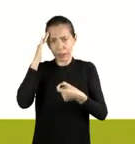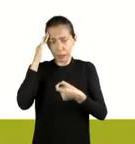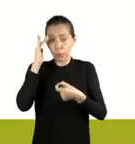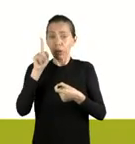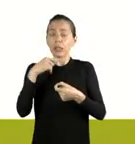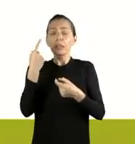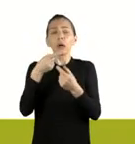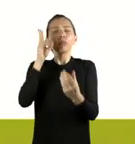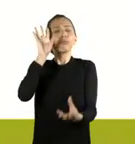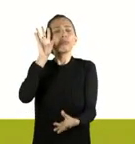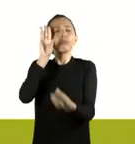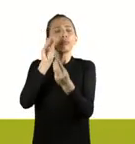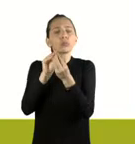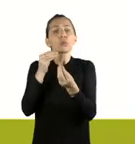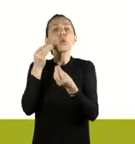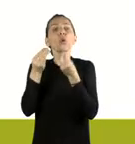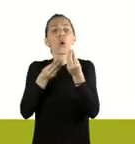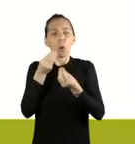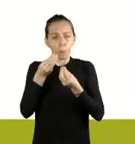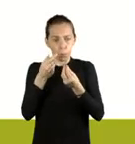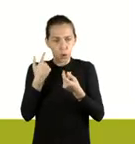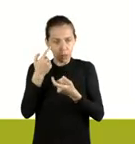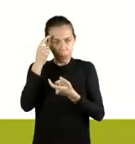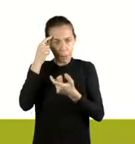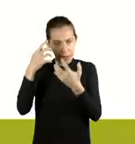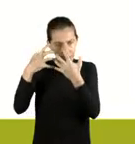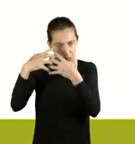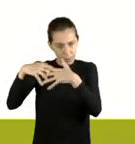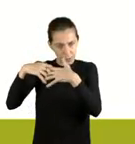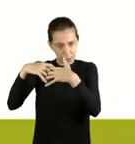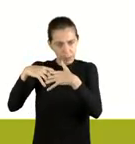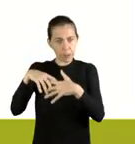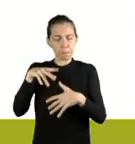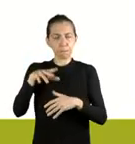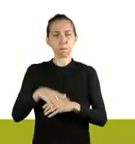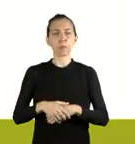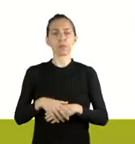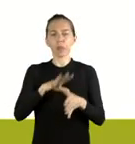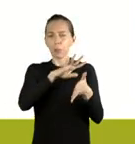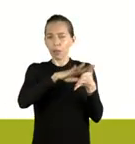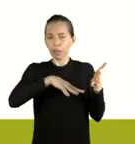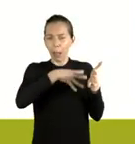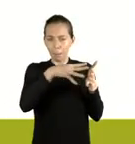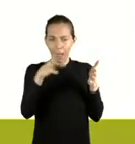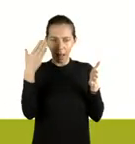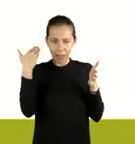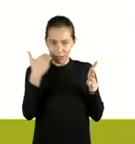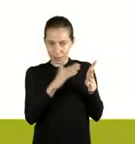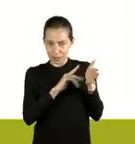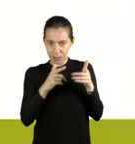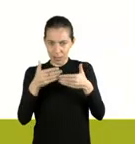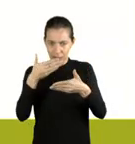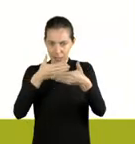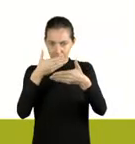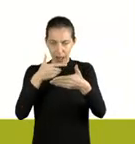Então, qual a conclusão que a gente chega nessas tabelas?